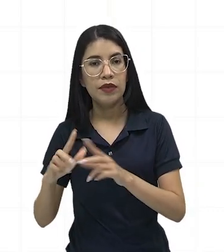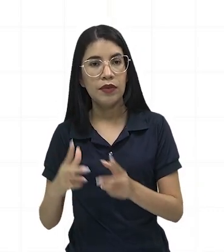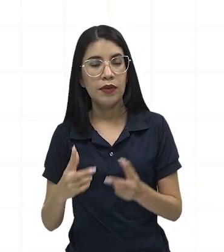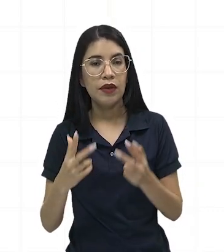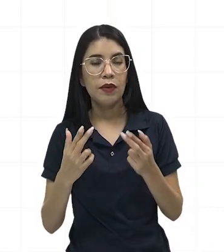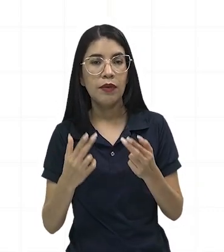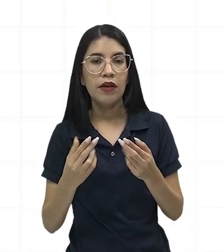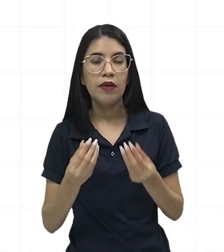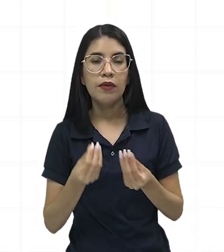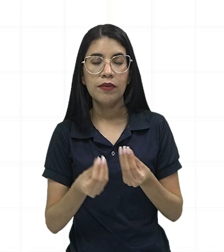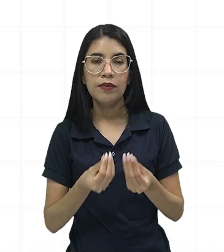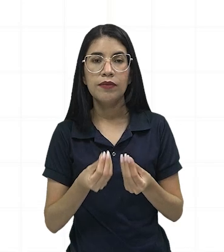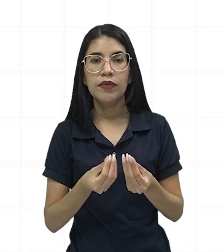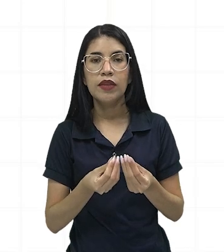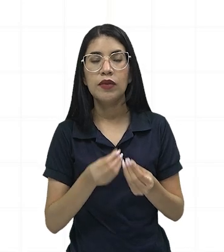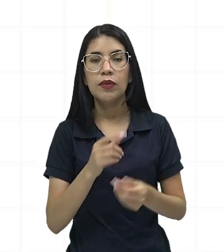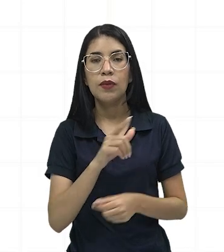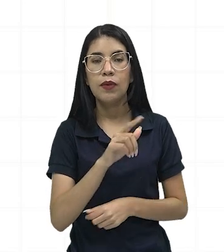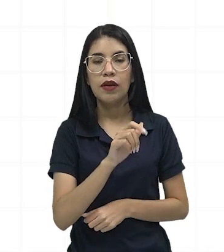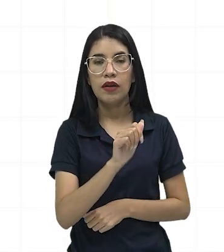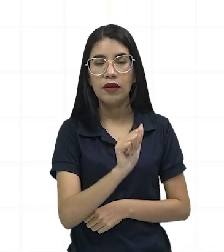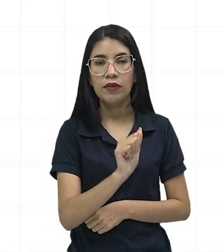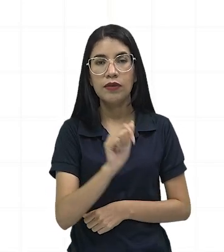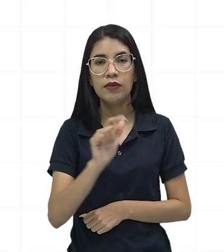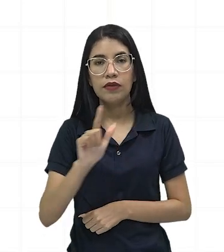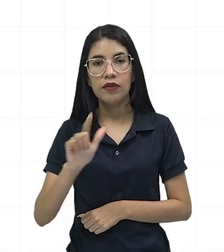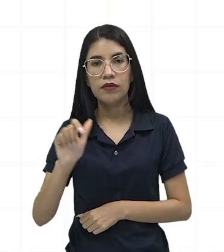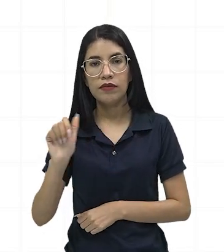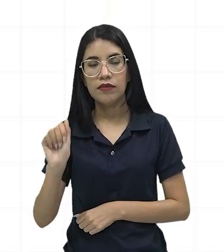pelo caso ângulo, lado e ângulo.